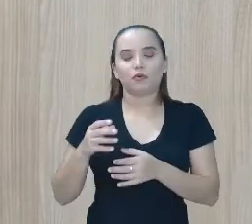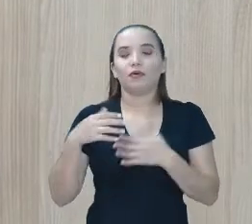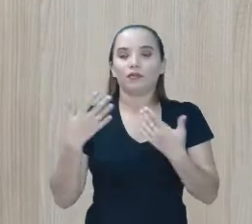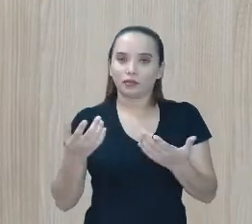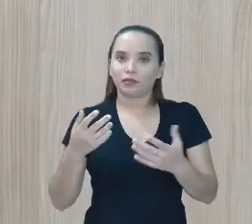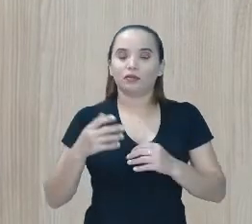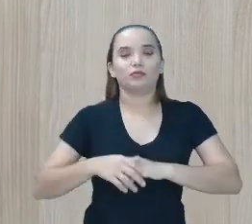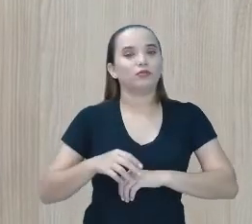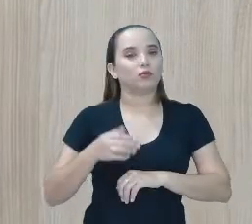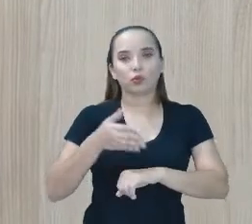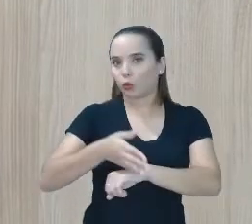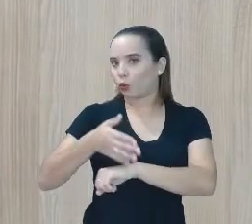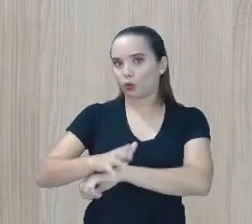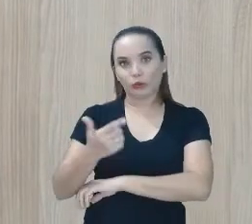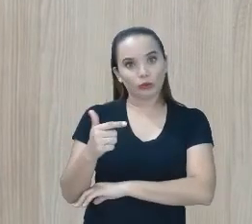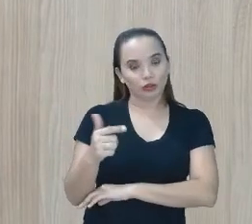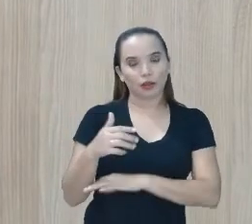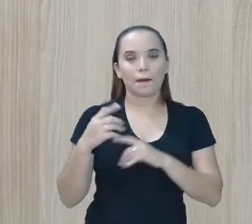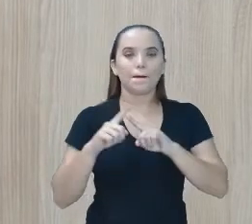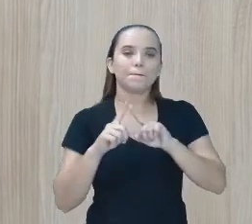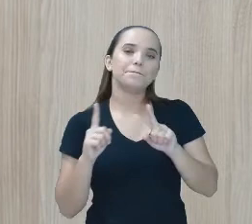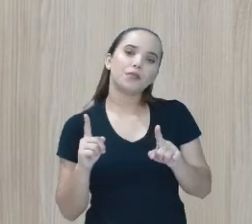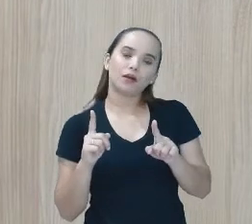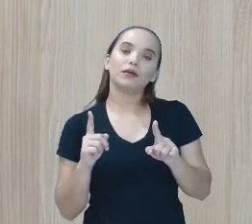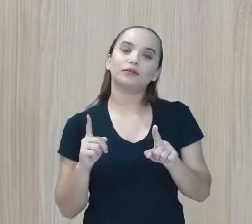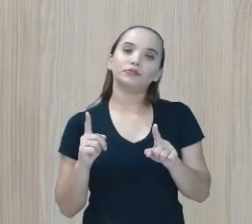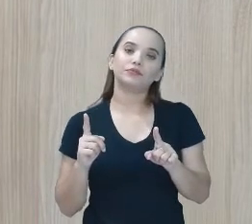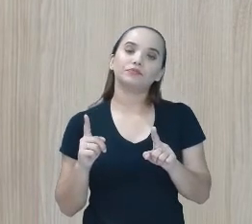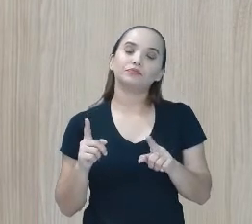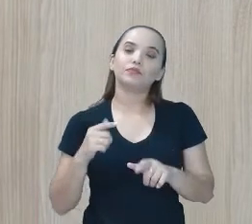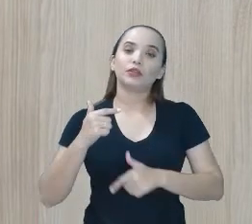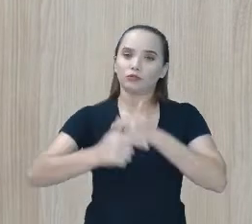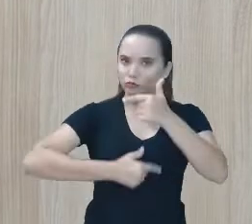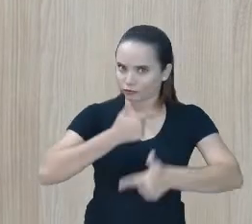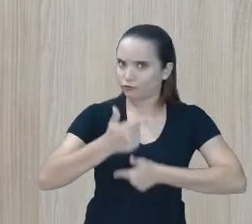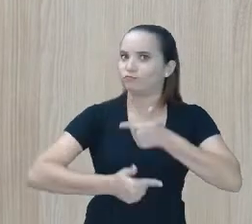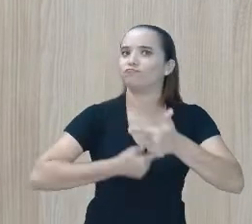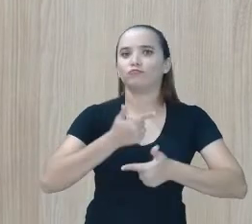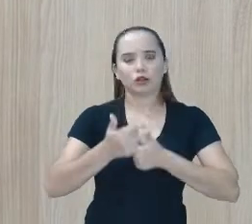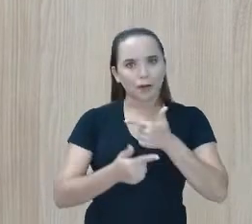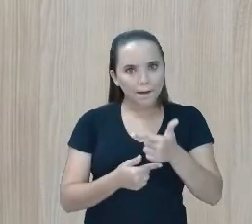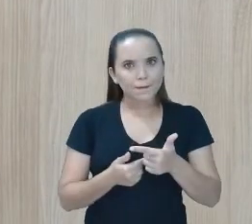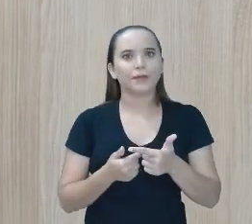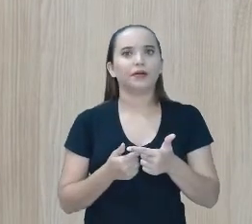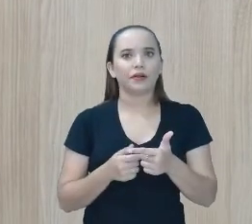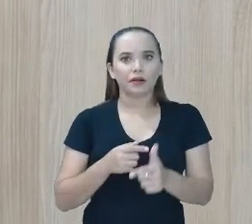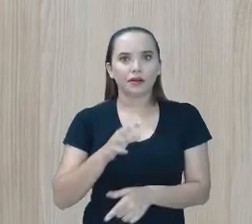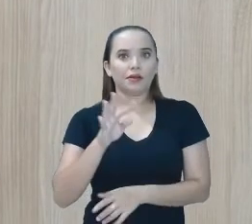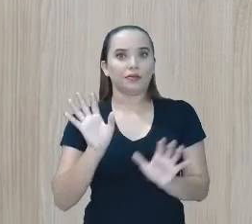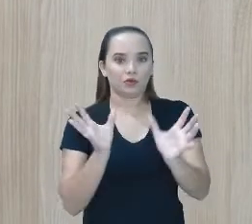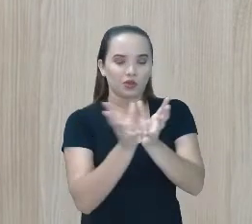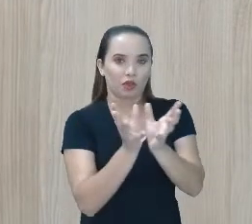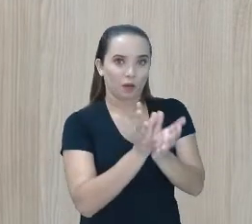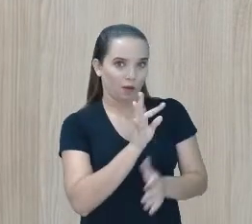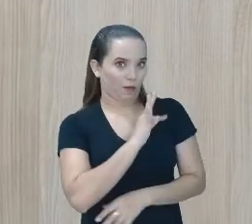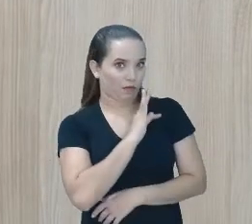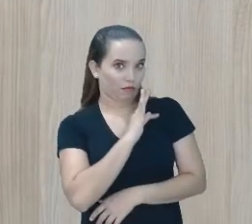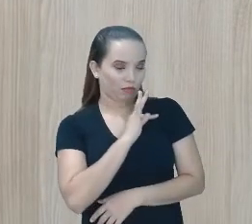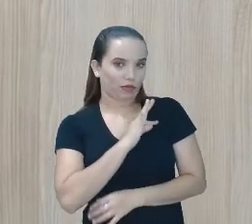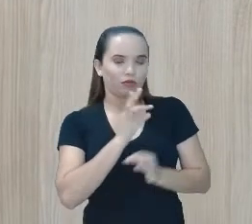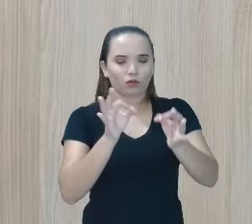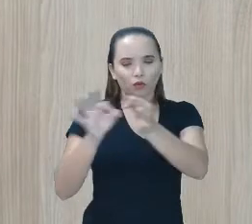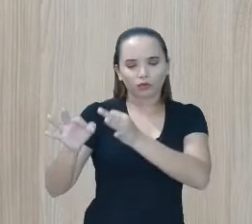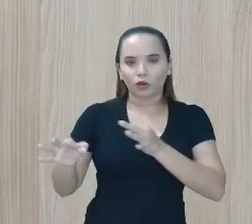ainda acessar, mas a gente está trabalhando nisso, né? O pessoal, a técnica, para que o mais